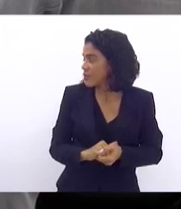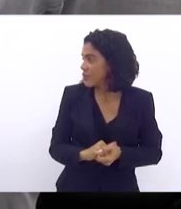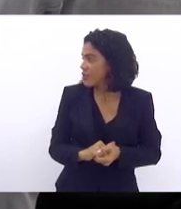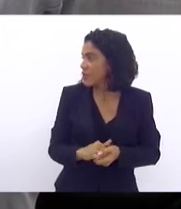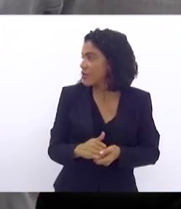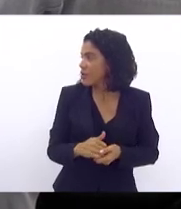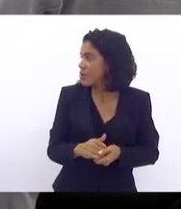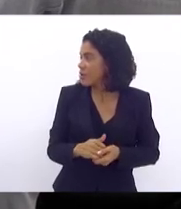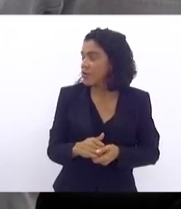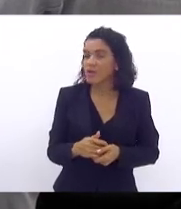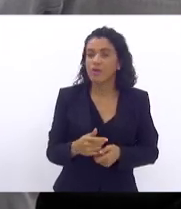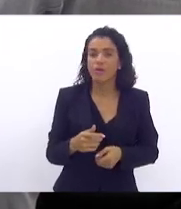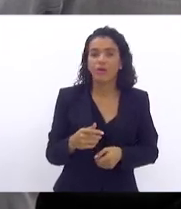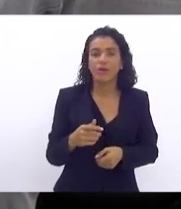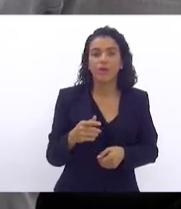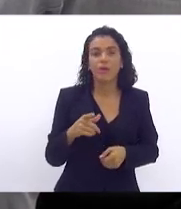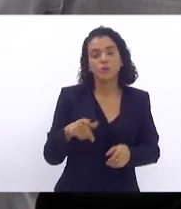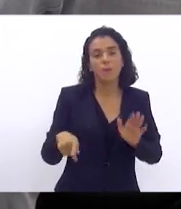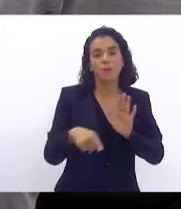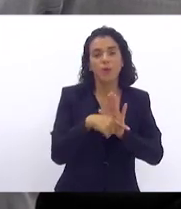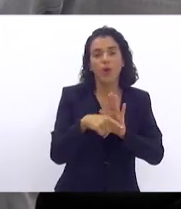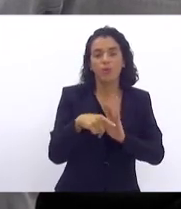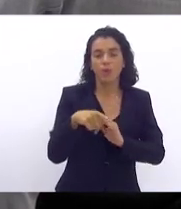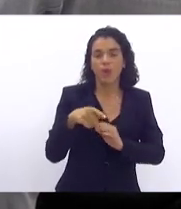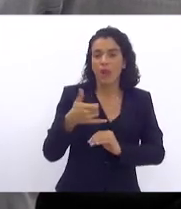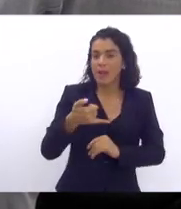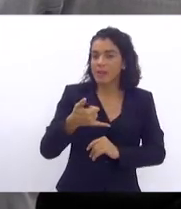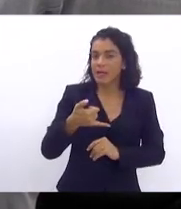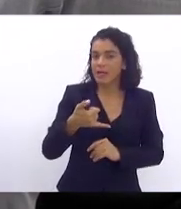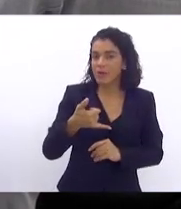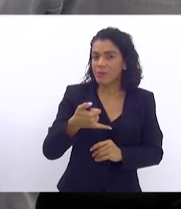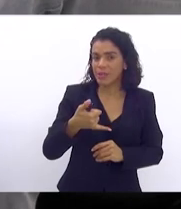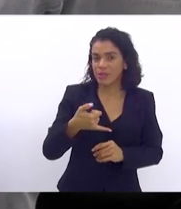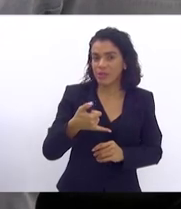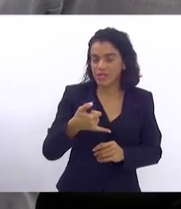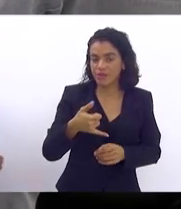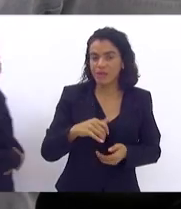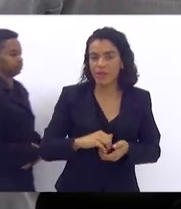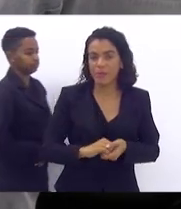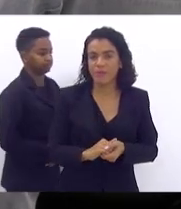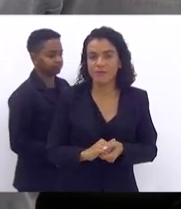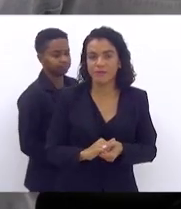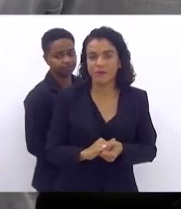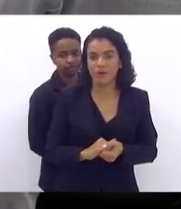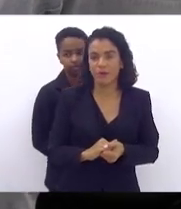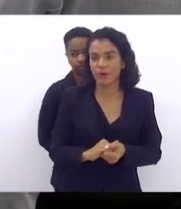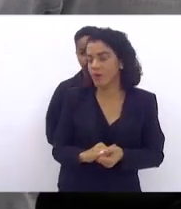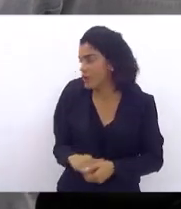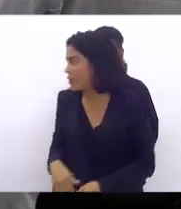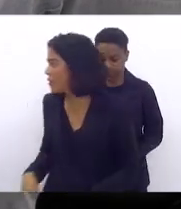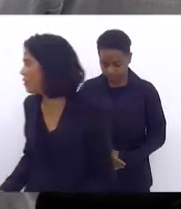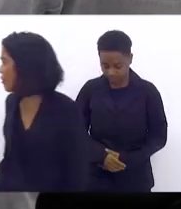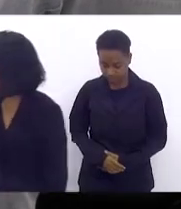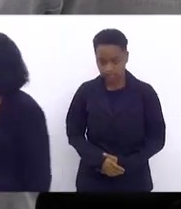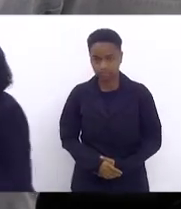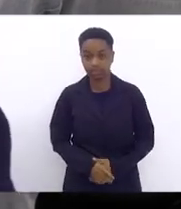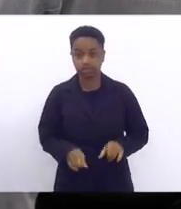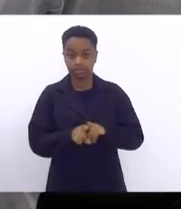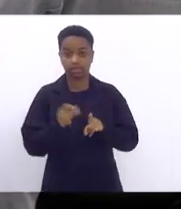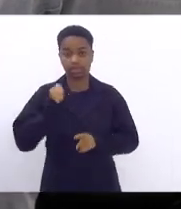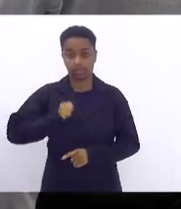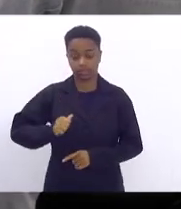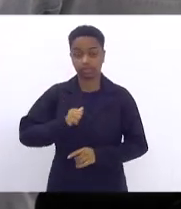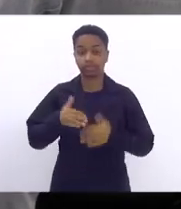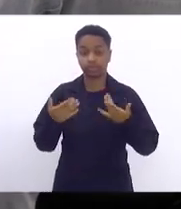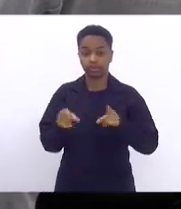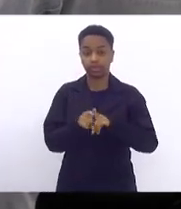e poder escolher o seu próprio lápis, o seu próprio caderno, sua própria mochila. Então, e, da mesma forma,